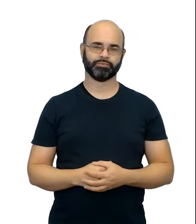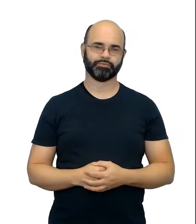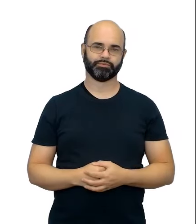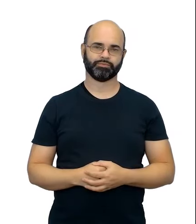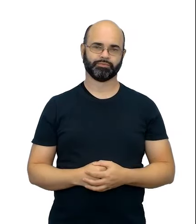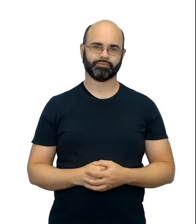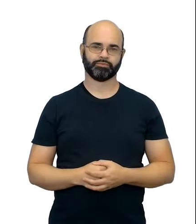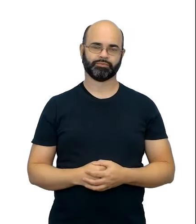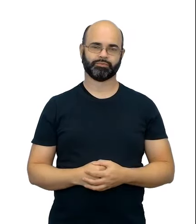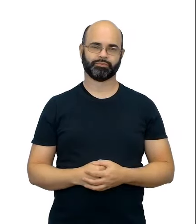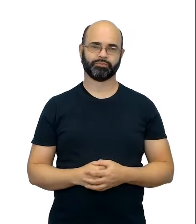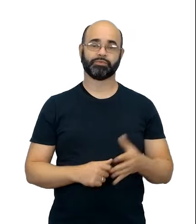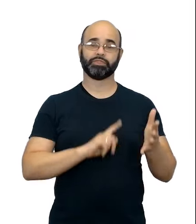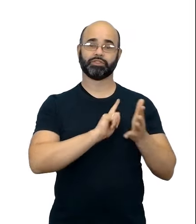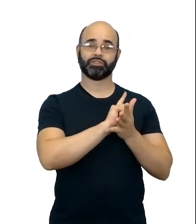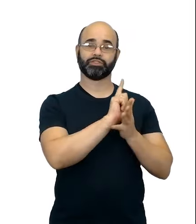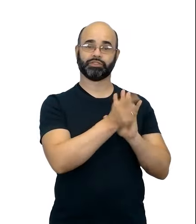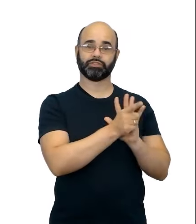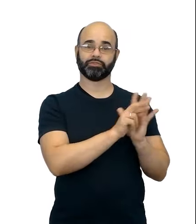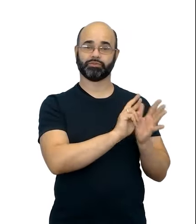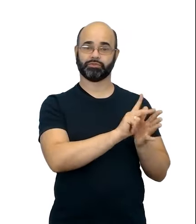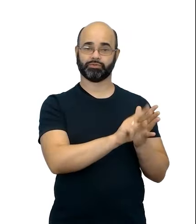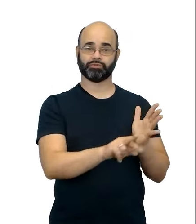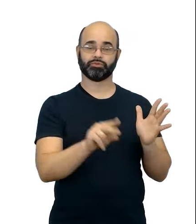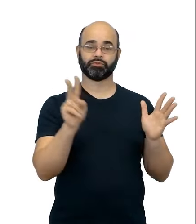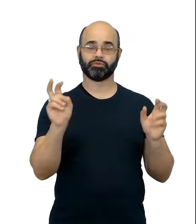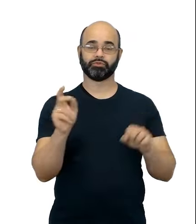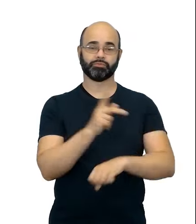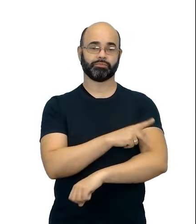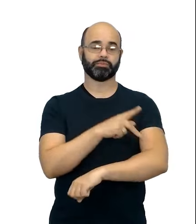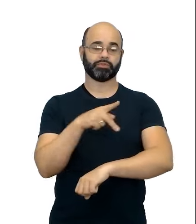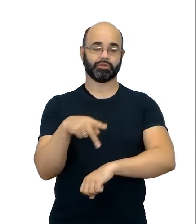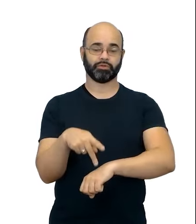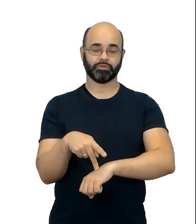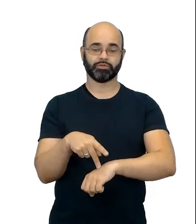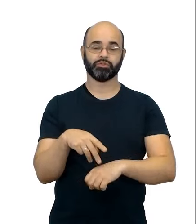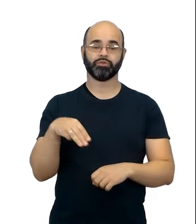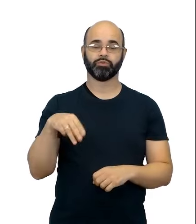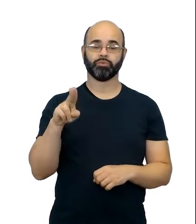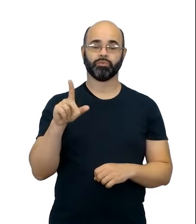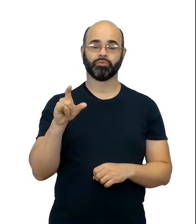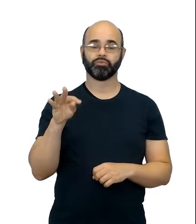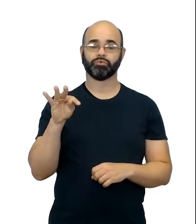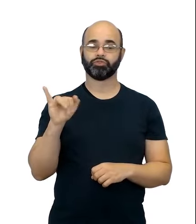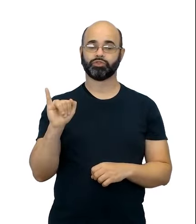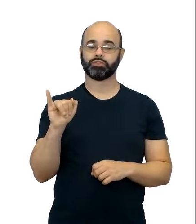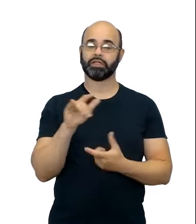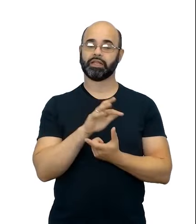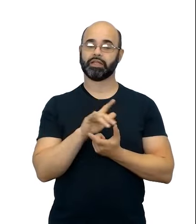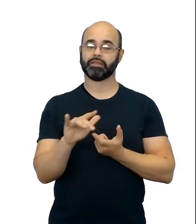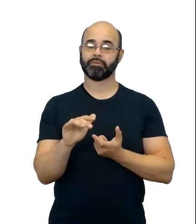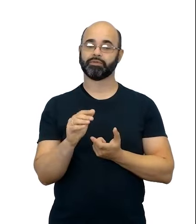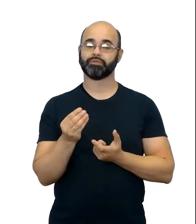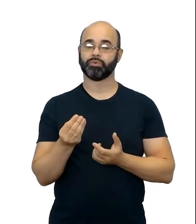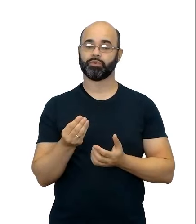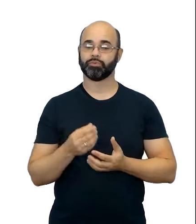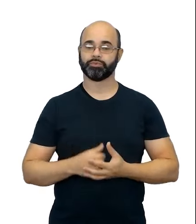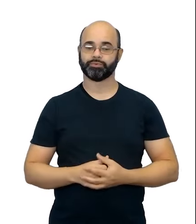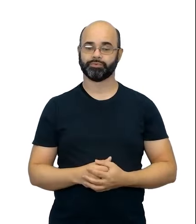de aspectos da pedagogia dos multiletramentos, que vão sendo construídos em decorrência